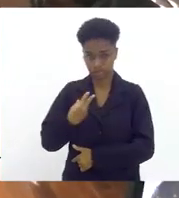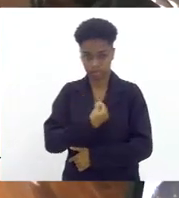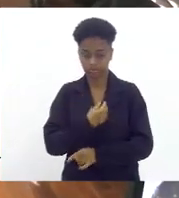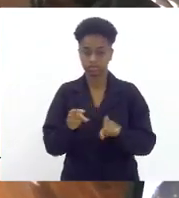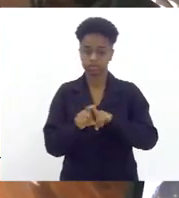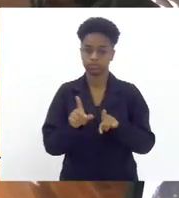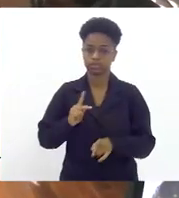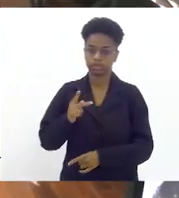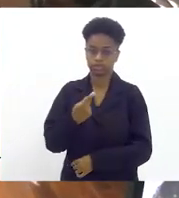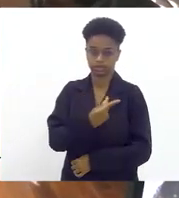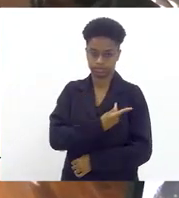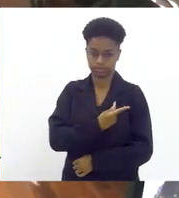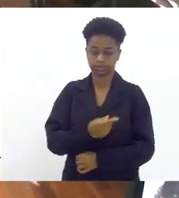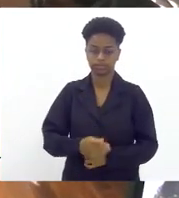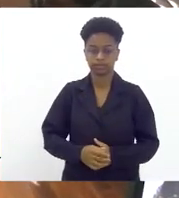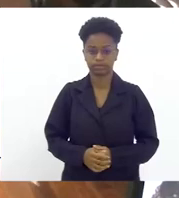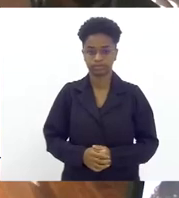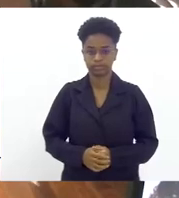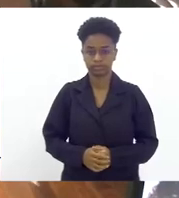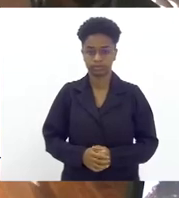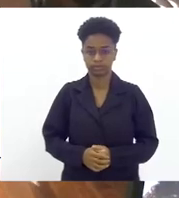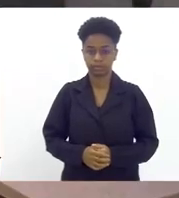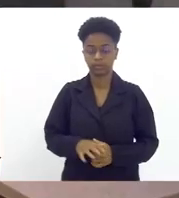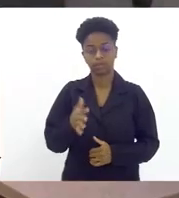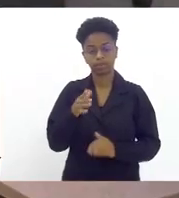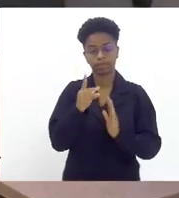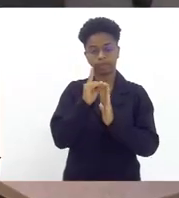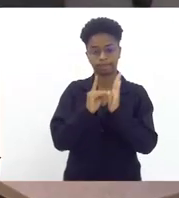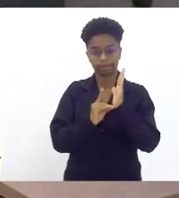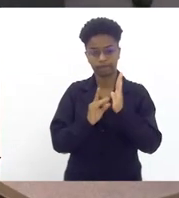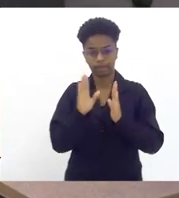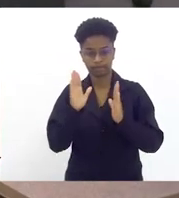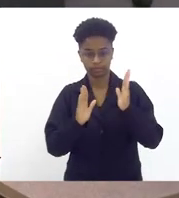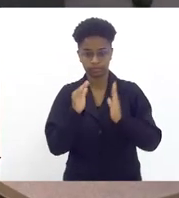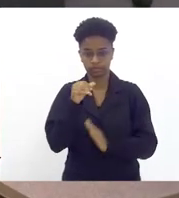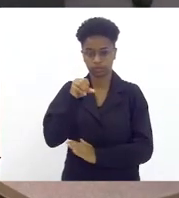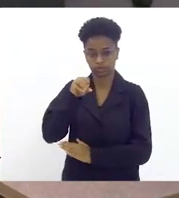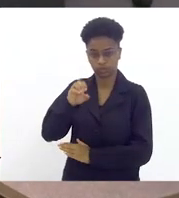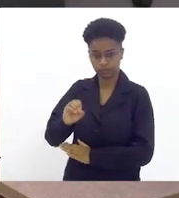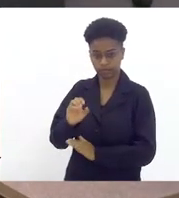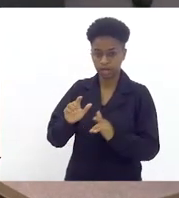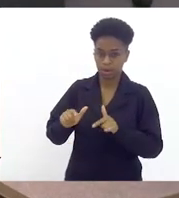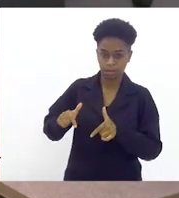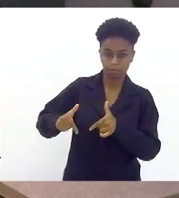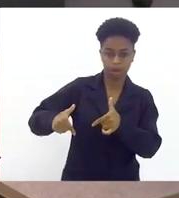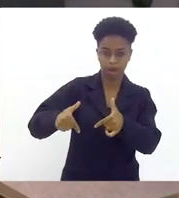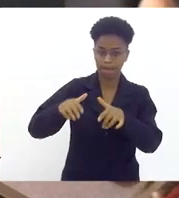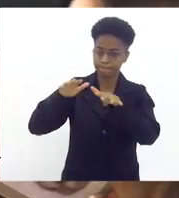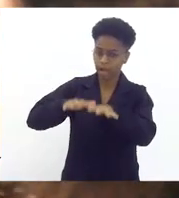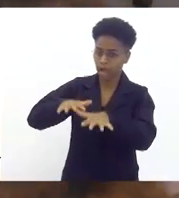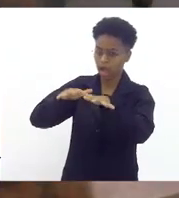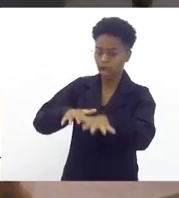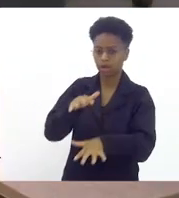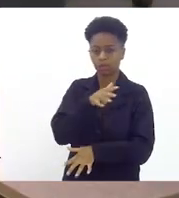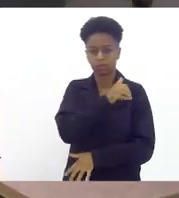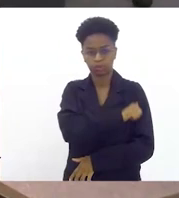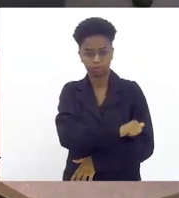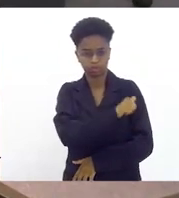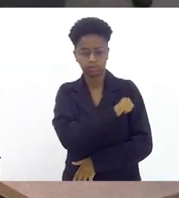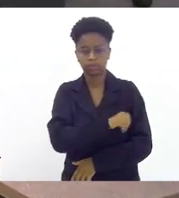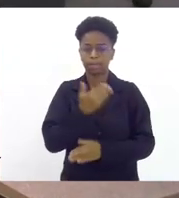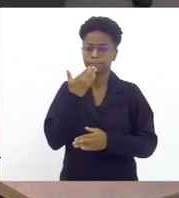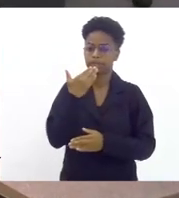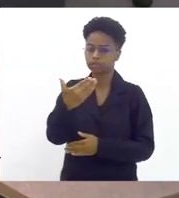travestis nos idos da década de 90, que ocuparam as ruas do Rio de Janeiro, demandando do poder público